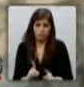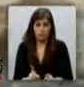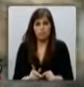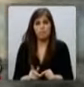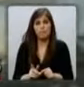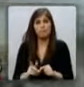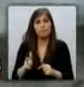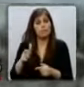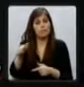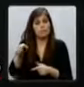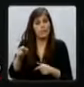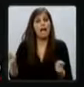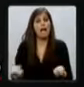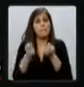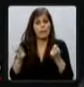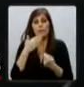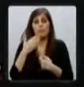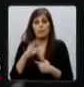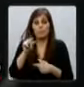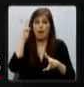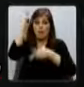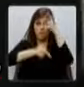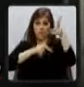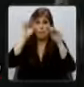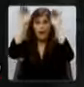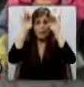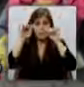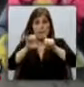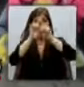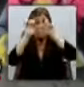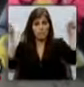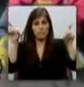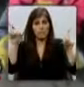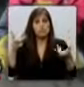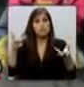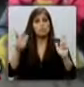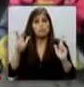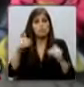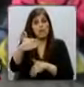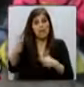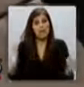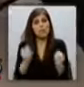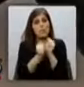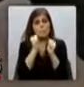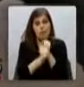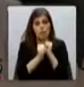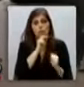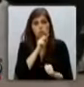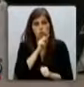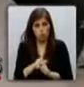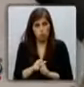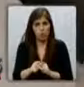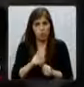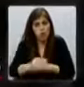a plataforma da campanha pede também a fábricas armazéns e empresas que disponibilizem caixas de cartão que permitam o